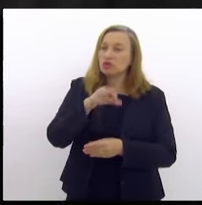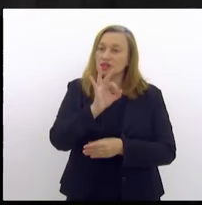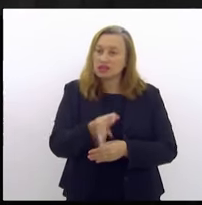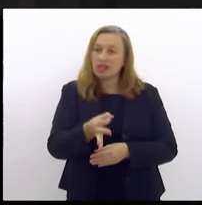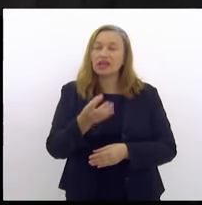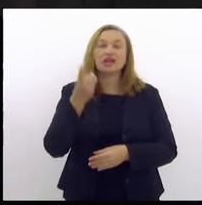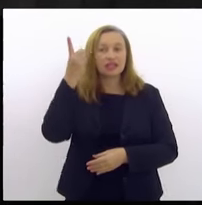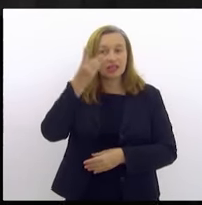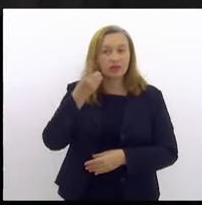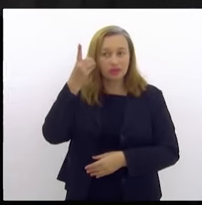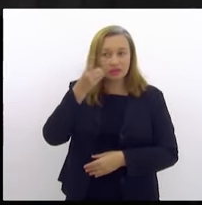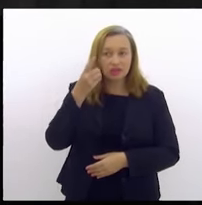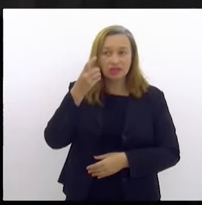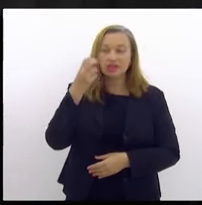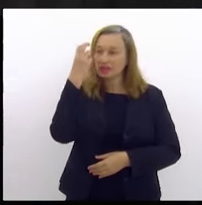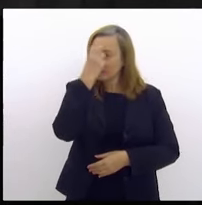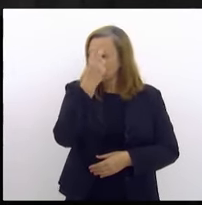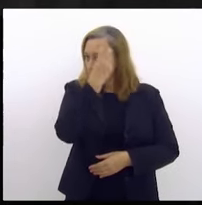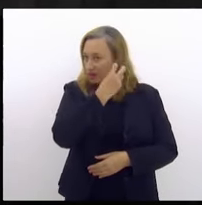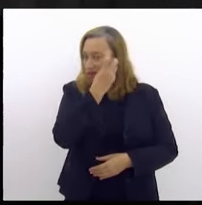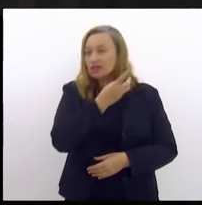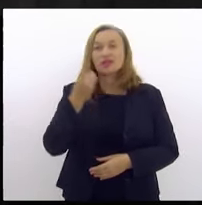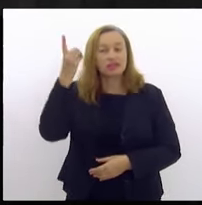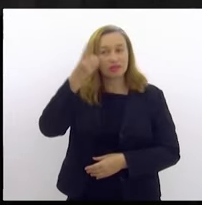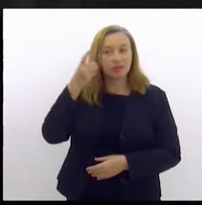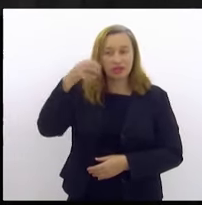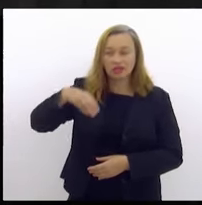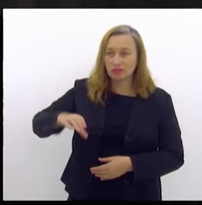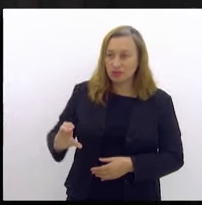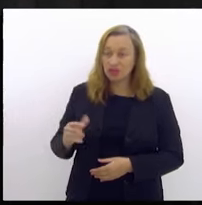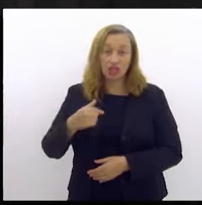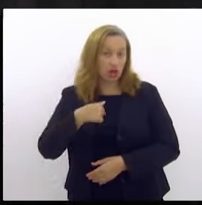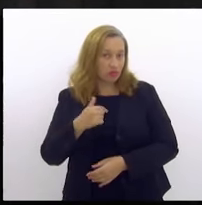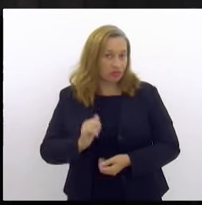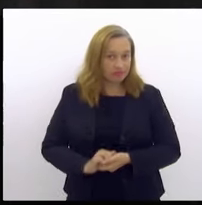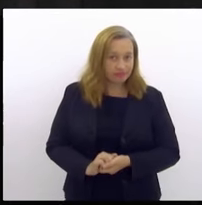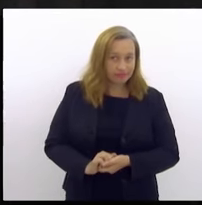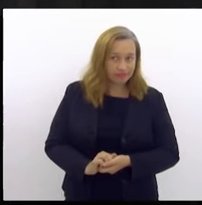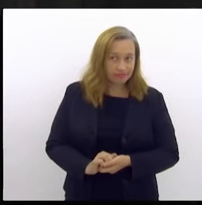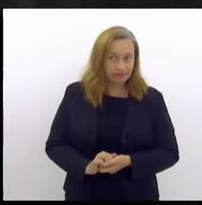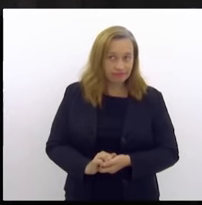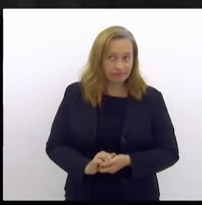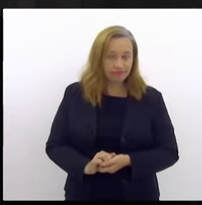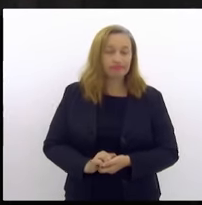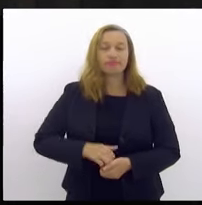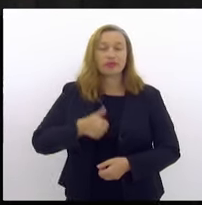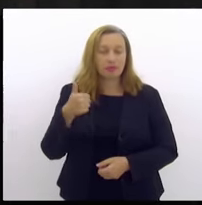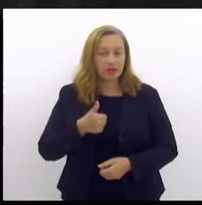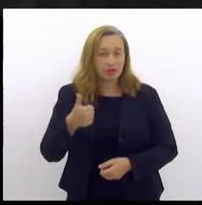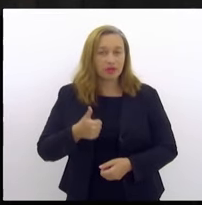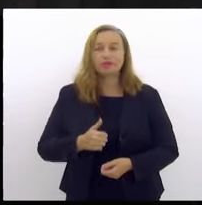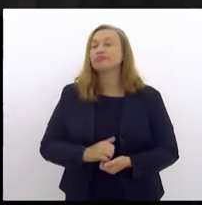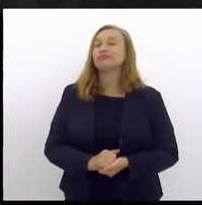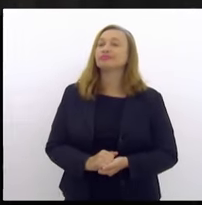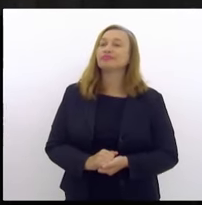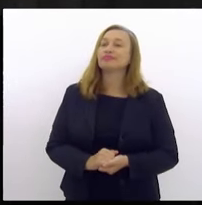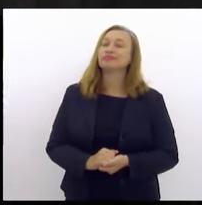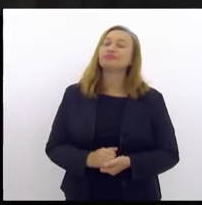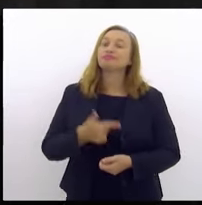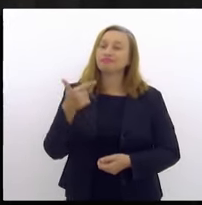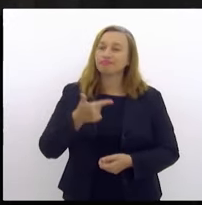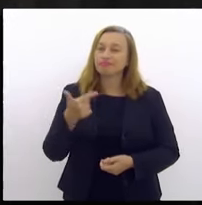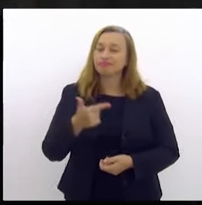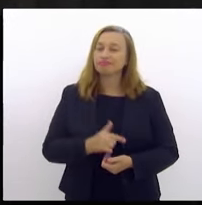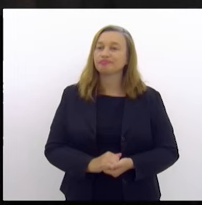a deputada Verônica, o deputado Mink e eu. Este é o primeiro ponto.